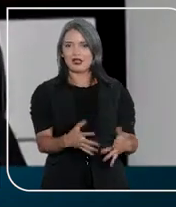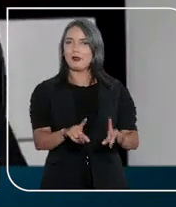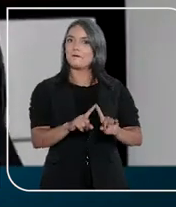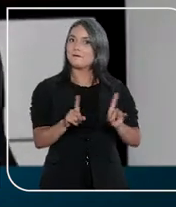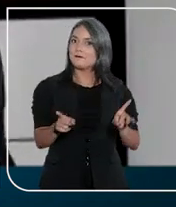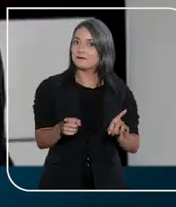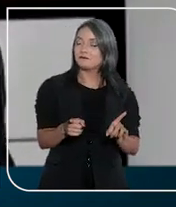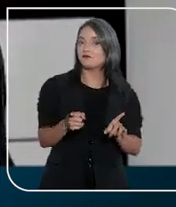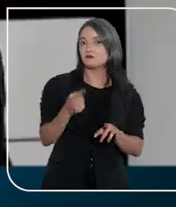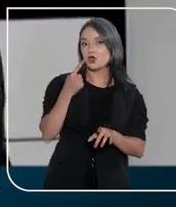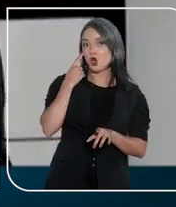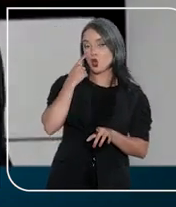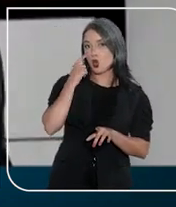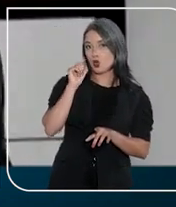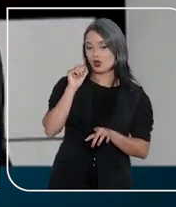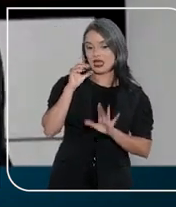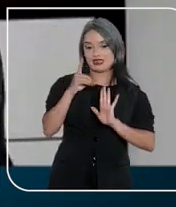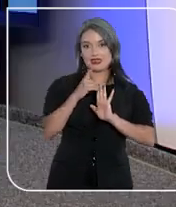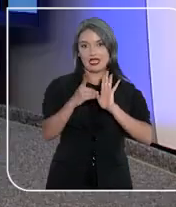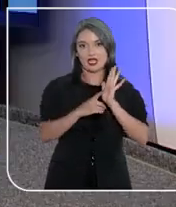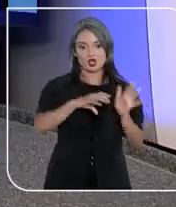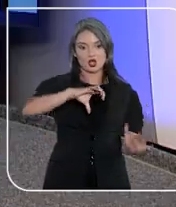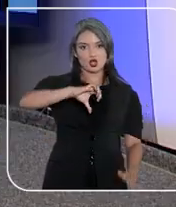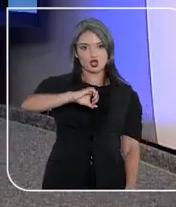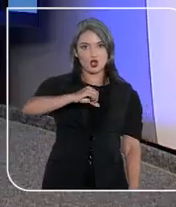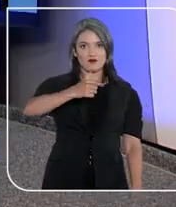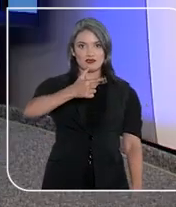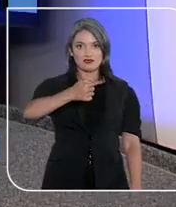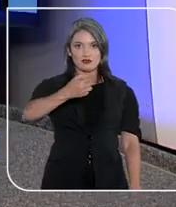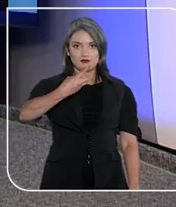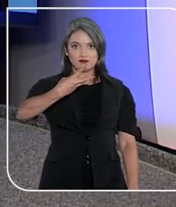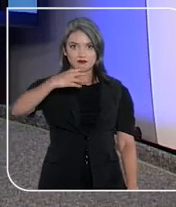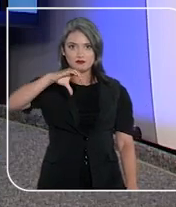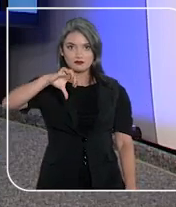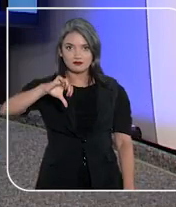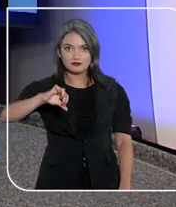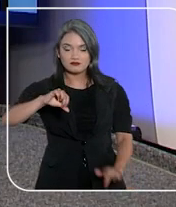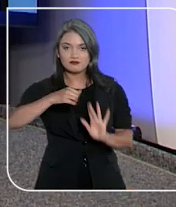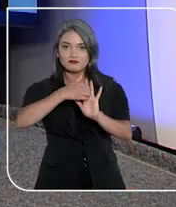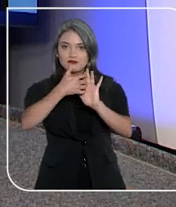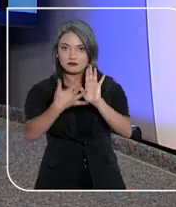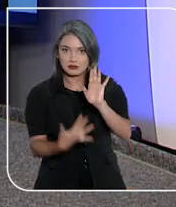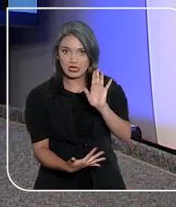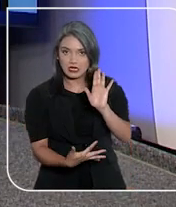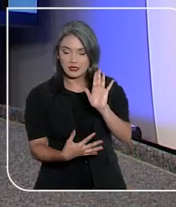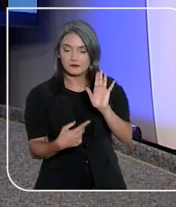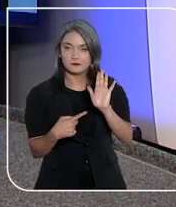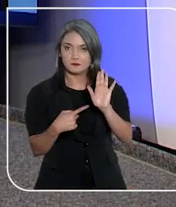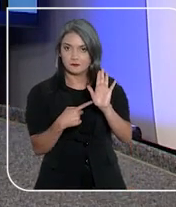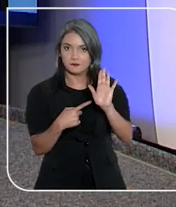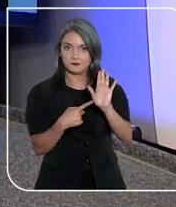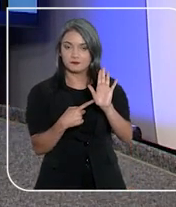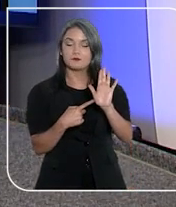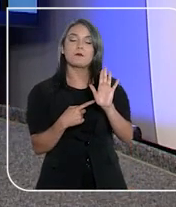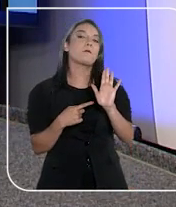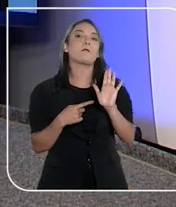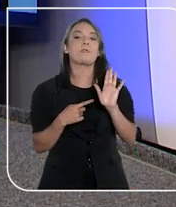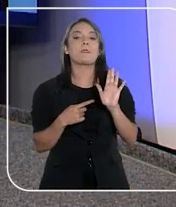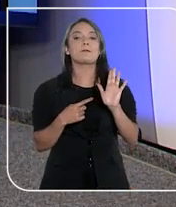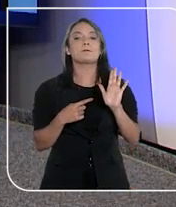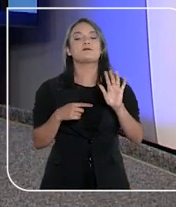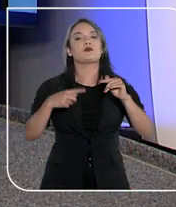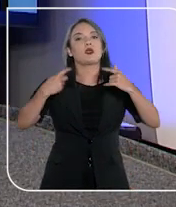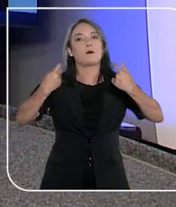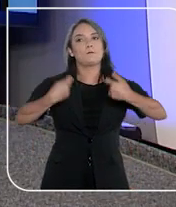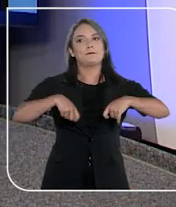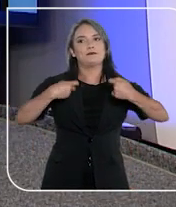o decreto 9739, ele nos diz, está lá no decreto, que eu tenho que